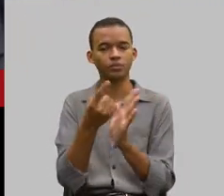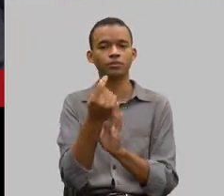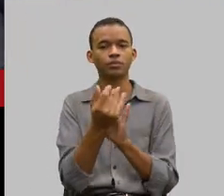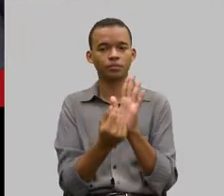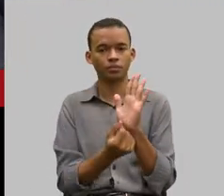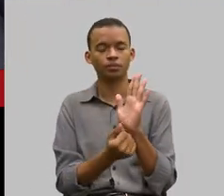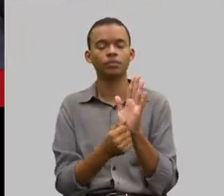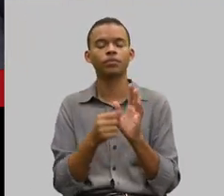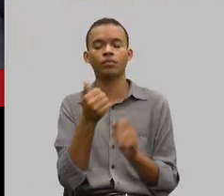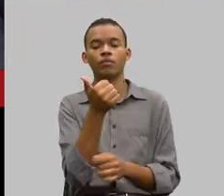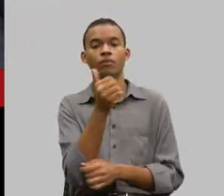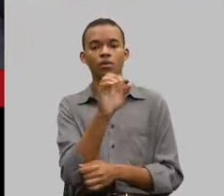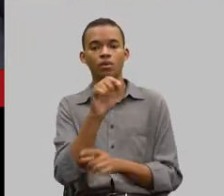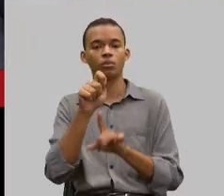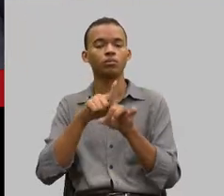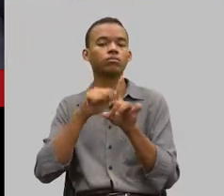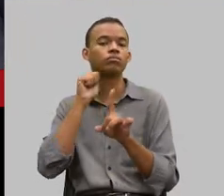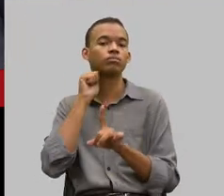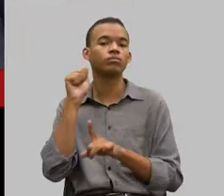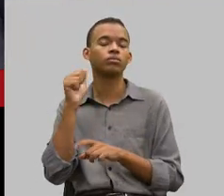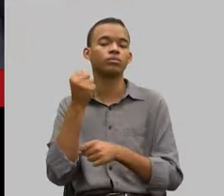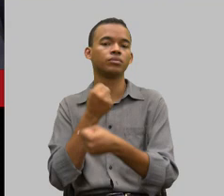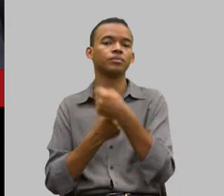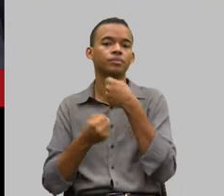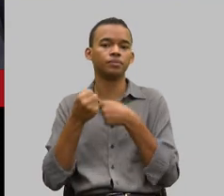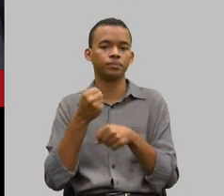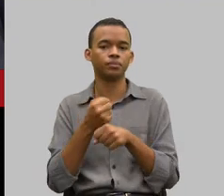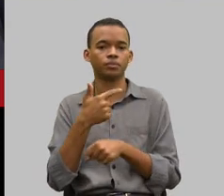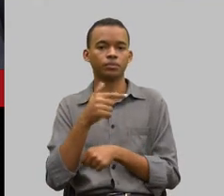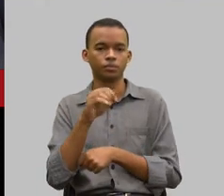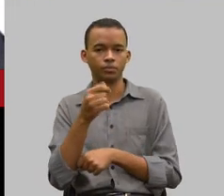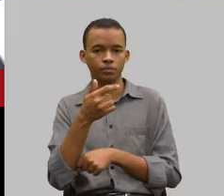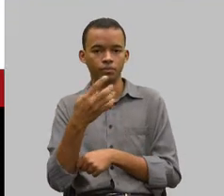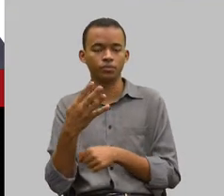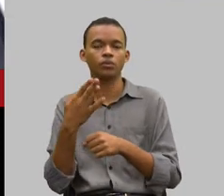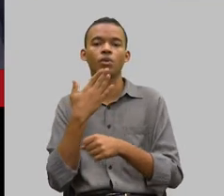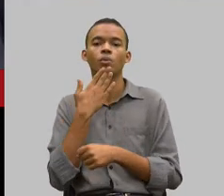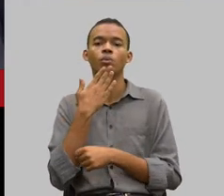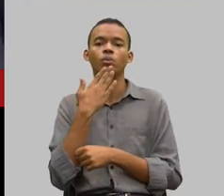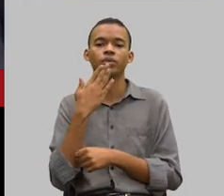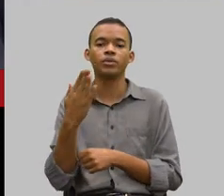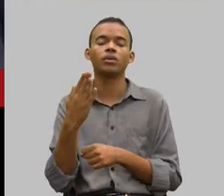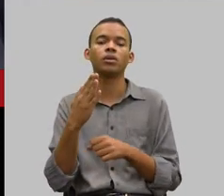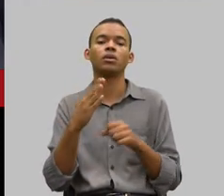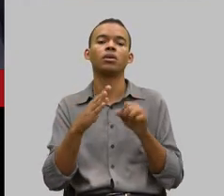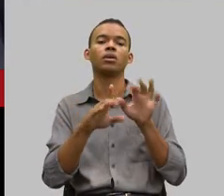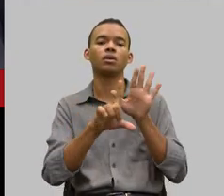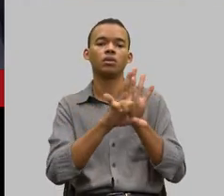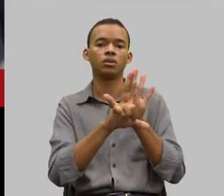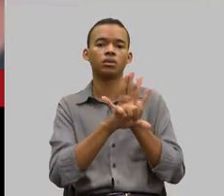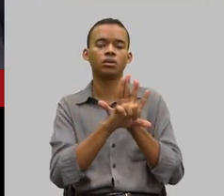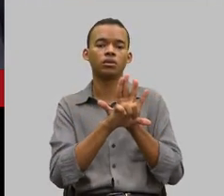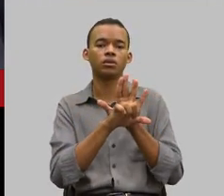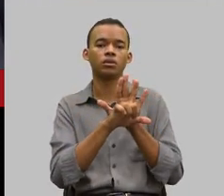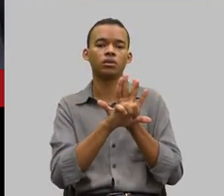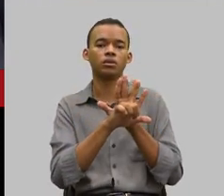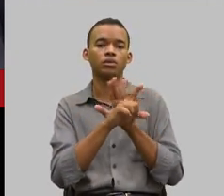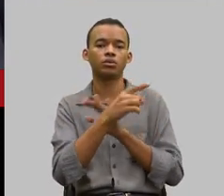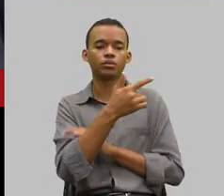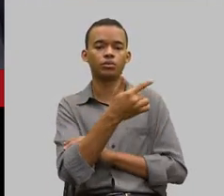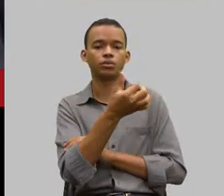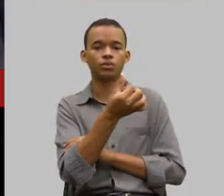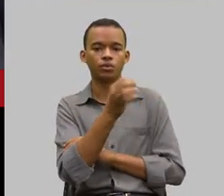Abril de 2024 solicitando as informações previstas na lei 24260 de 2022 que